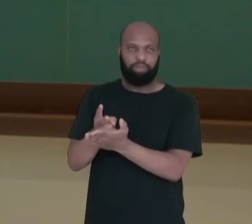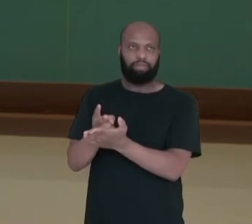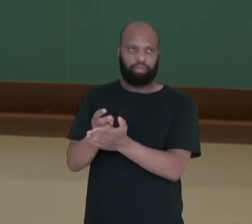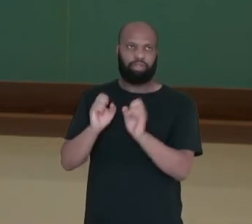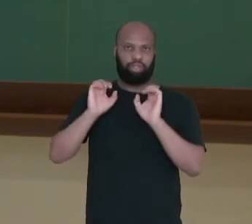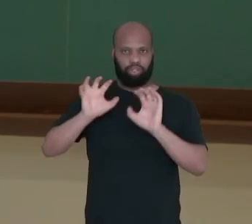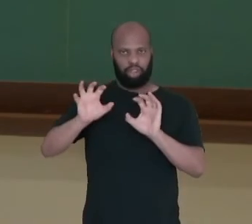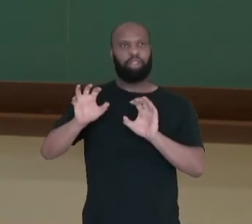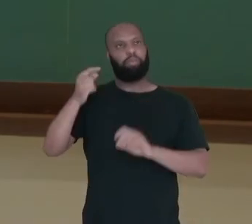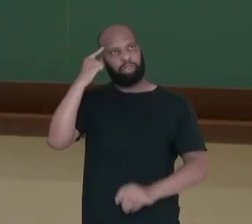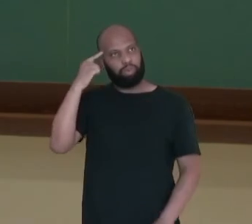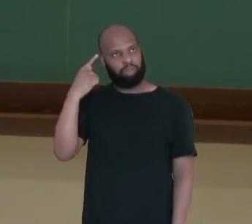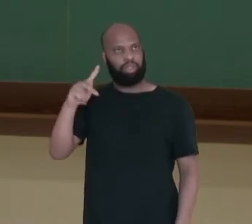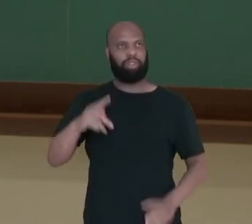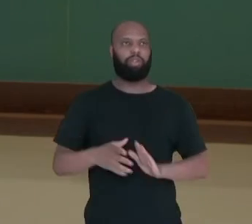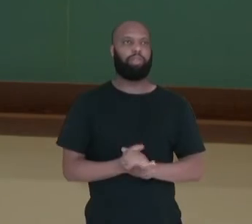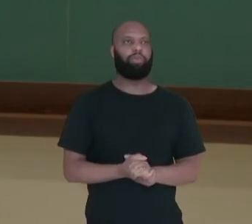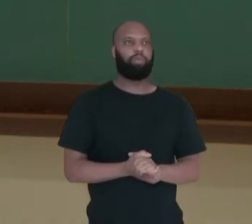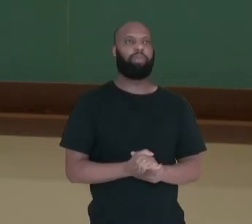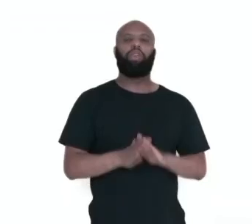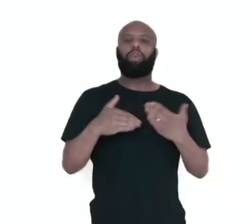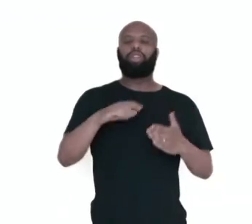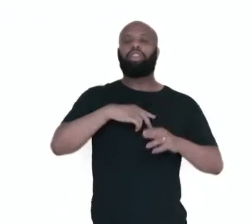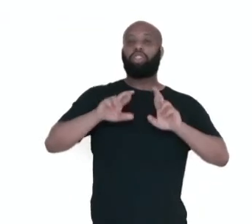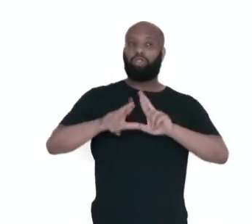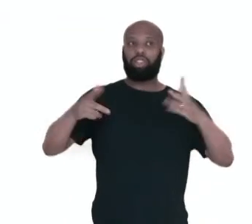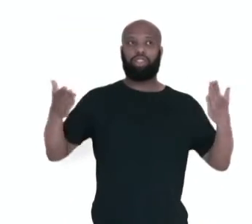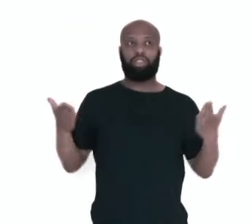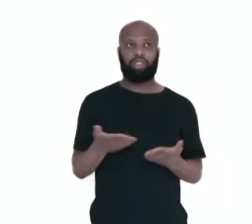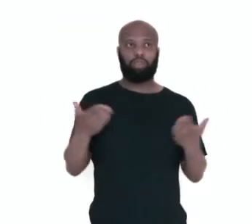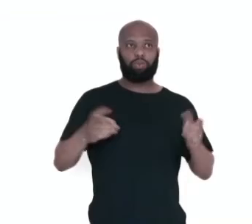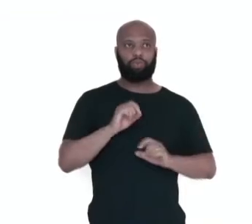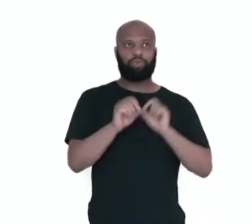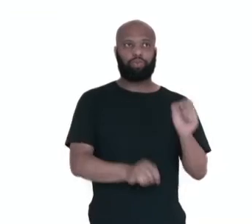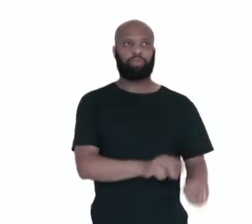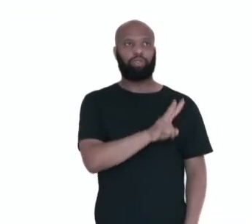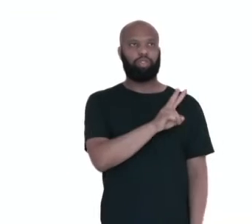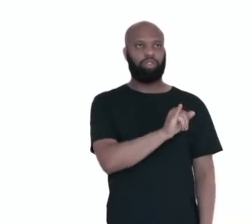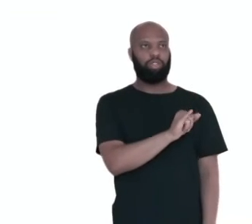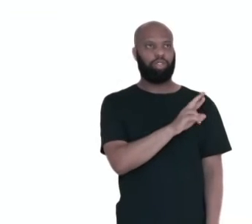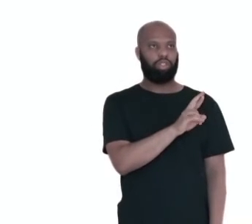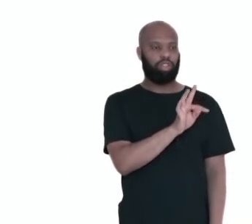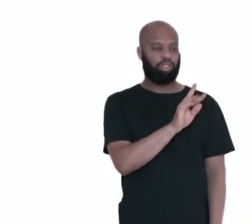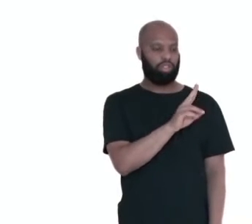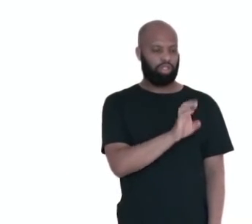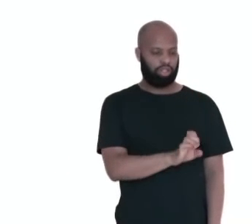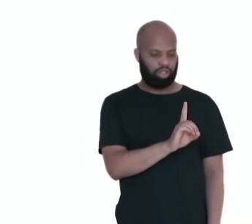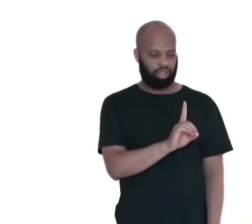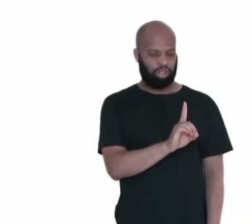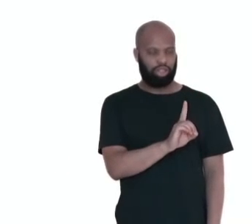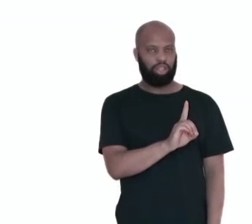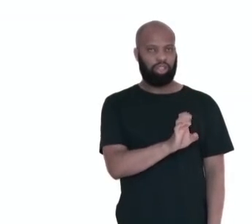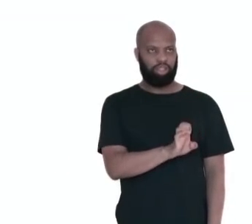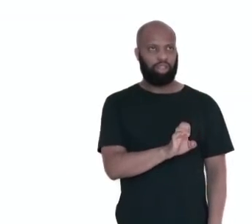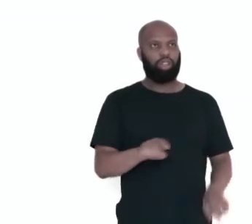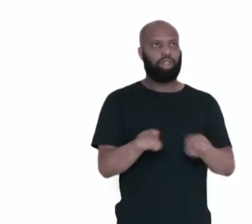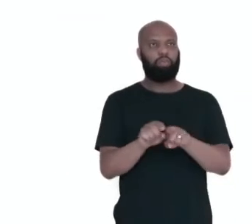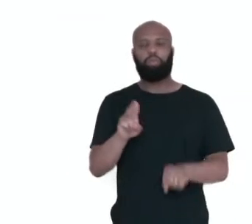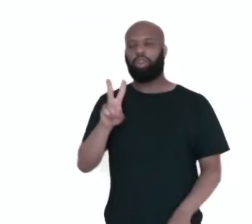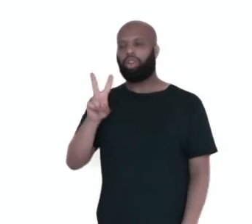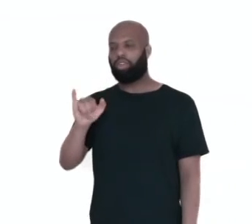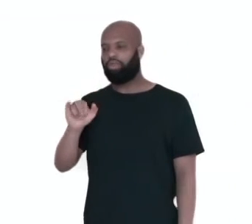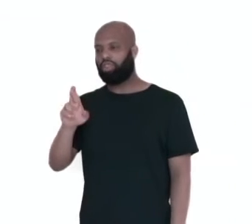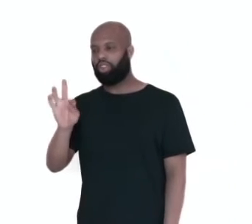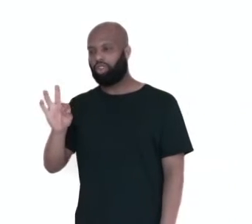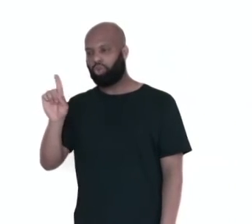político. Essa é a ideia, tá? Uma diferença importante também é com relação à virtude e virtude, esses dois